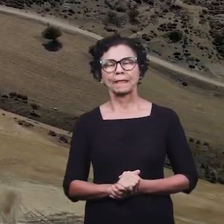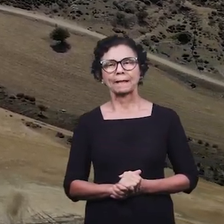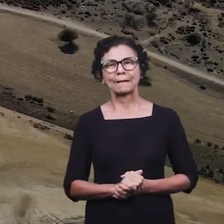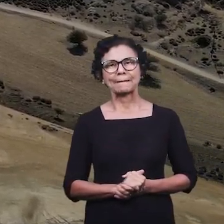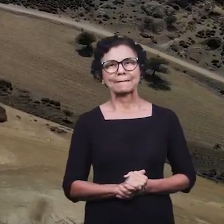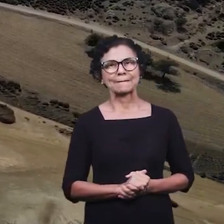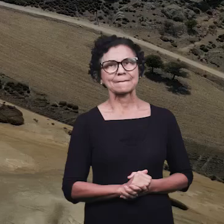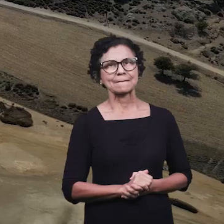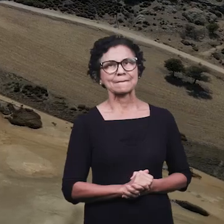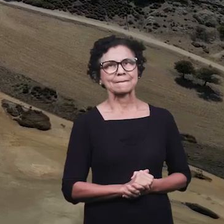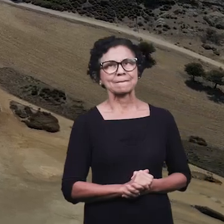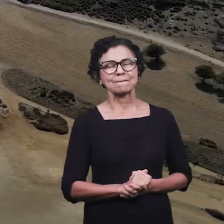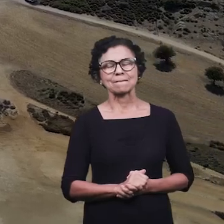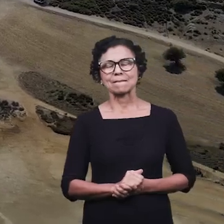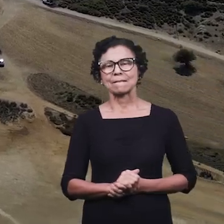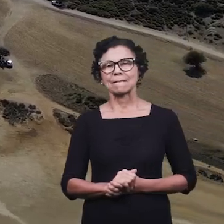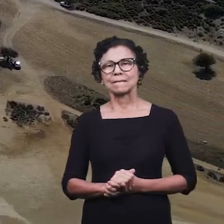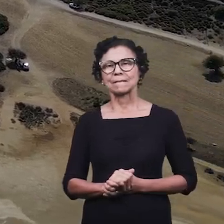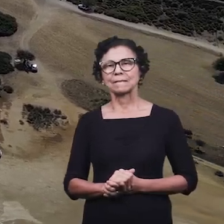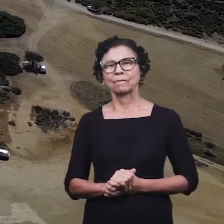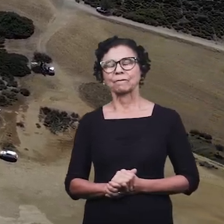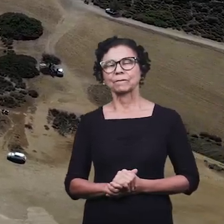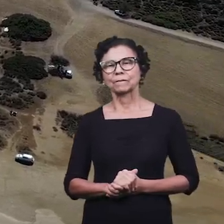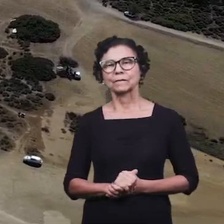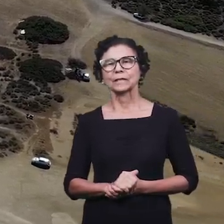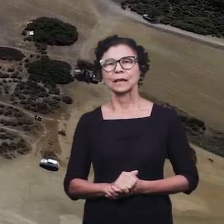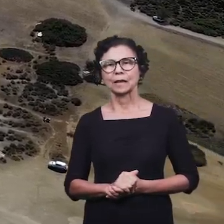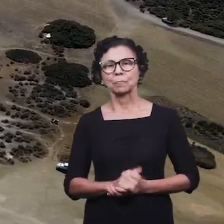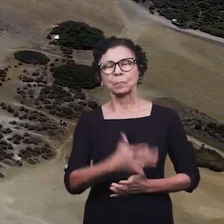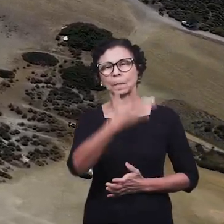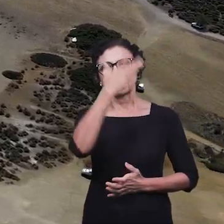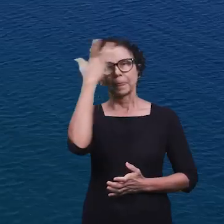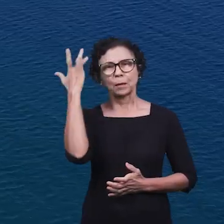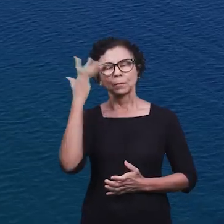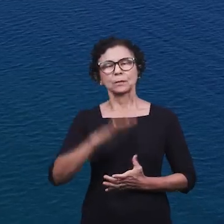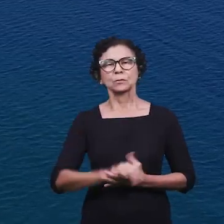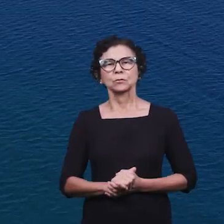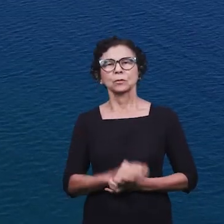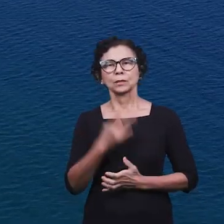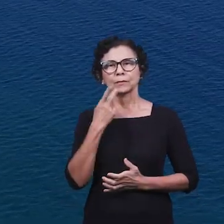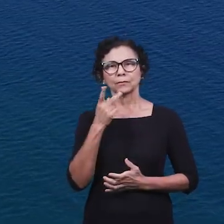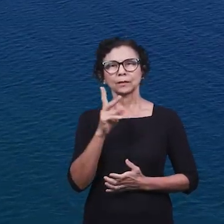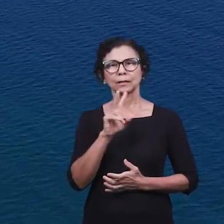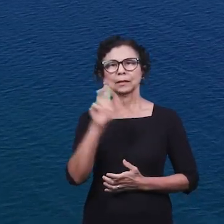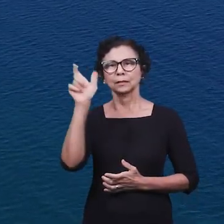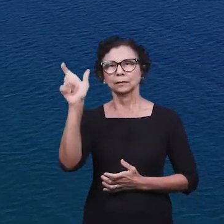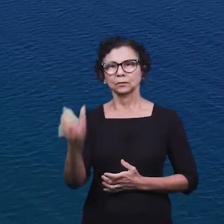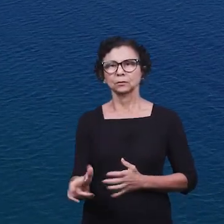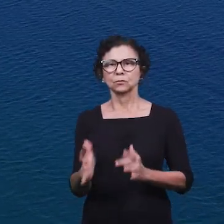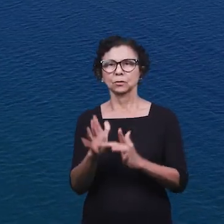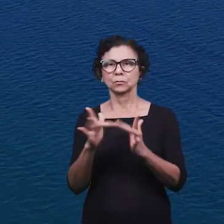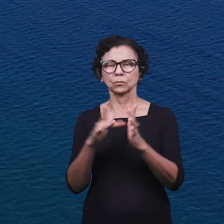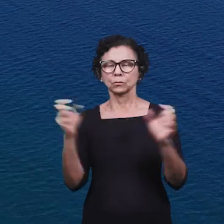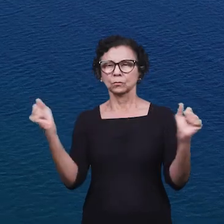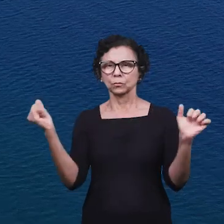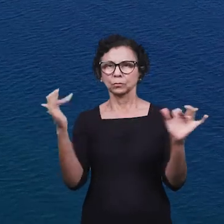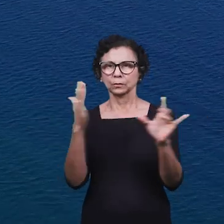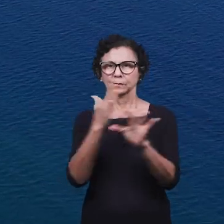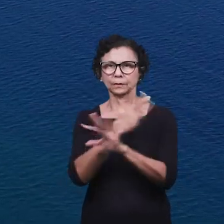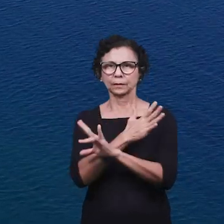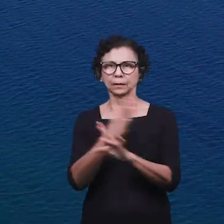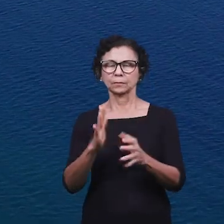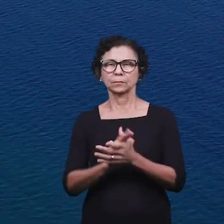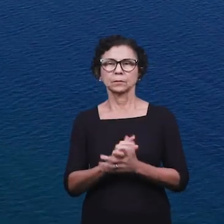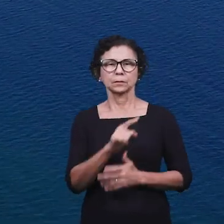que era, que é e que há de vir. É aquele que fala em nome desse Jesus glorificado. O que o pastor falou ali,